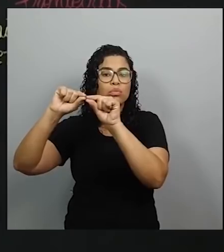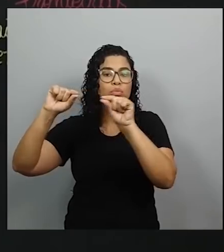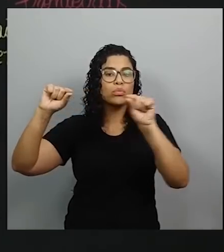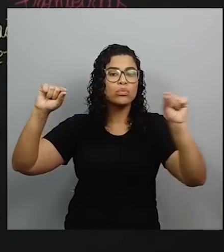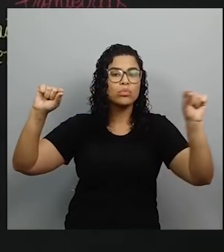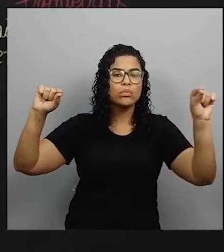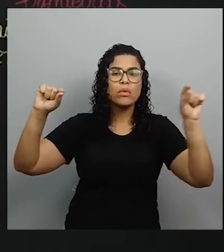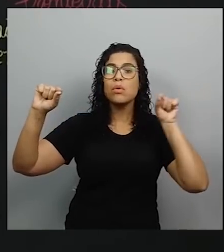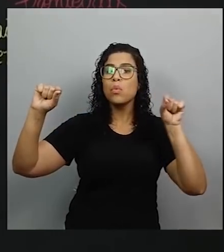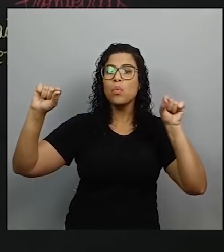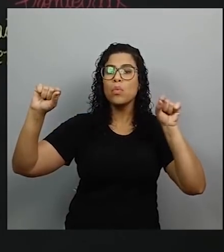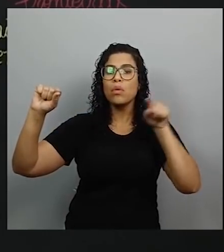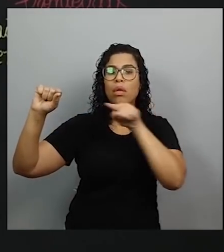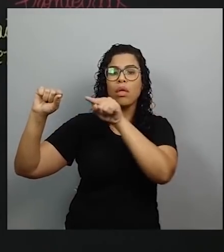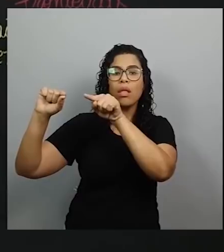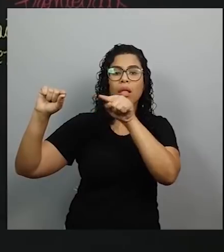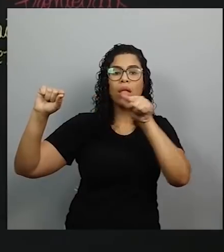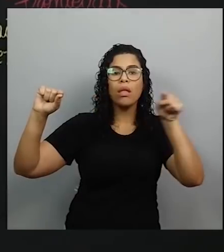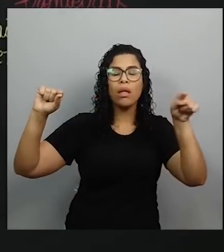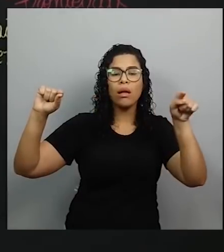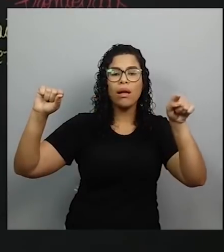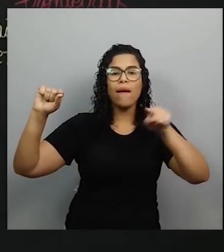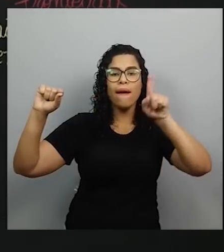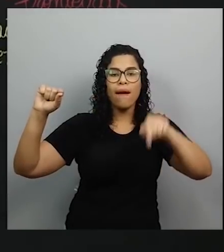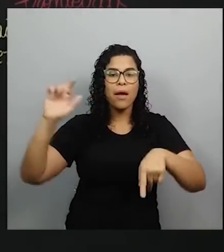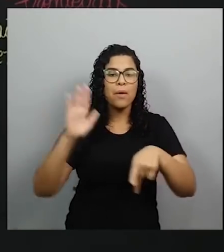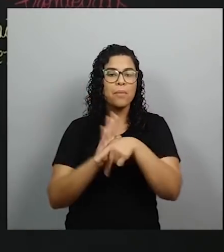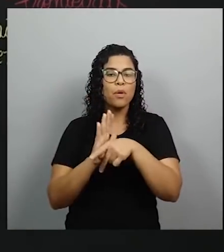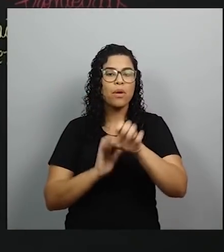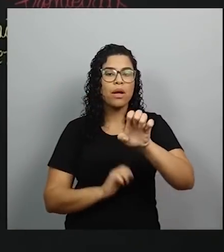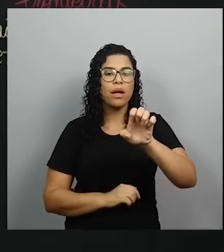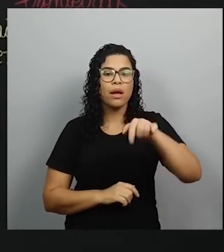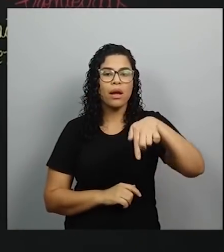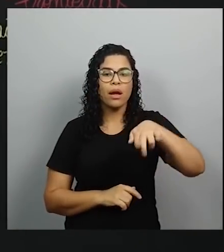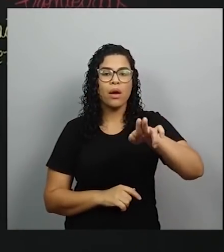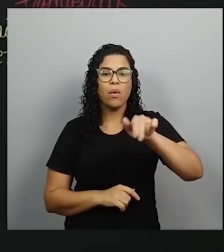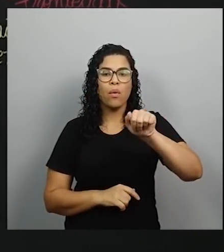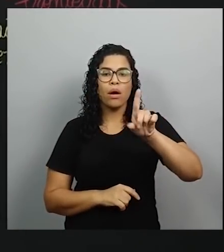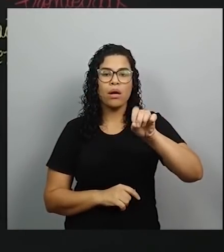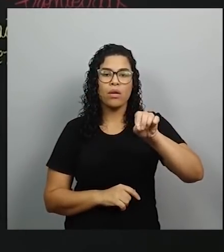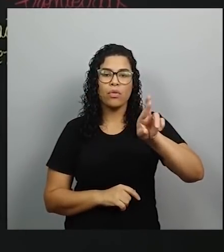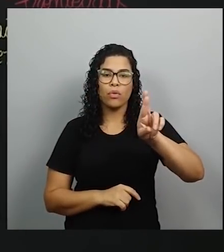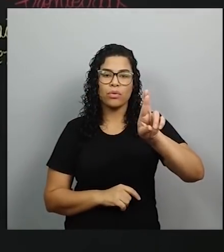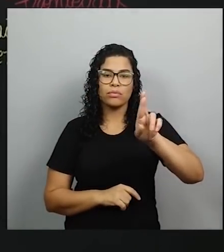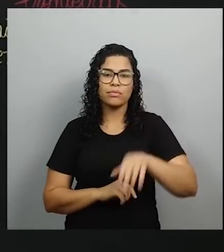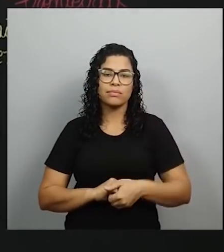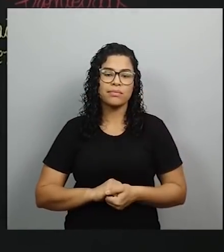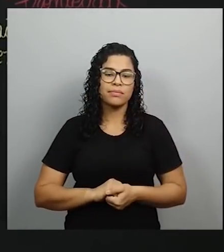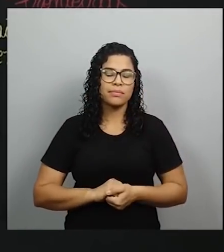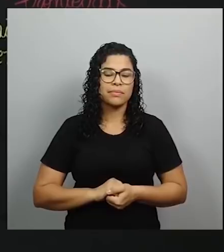todo o território, que é a linha do Equador.